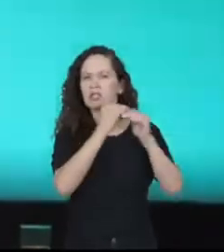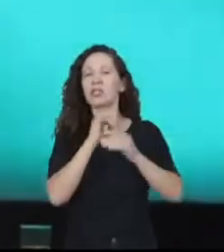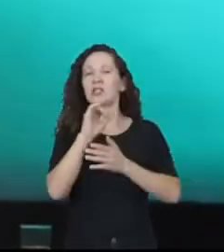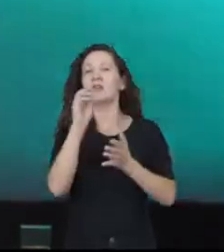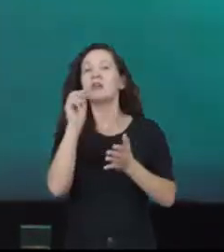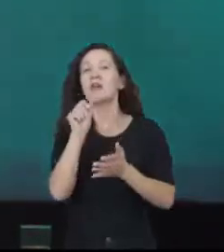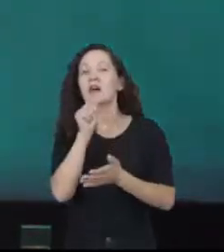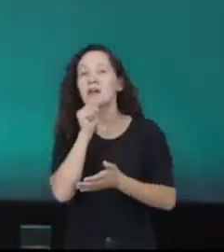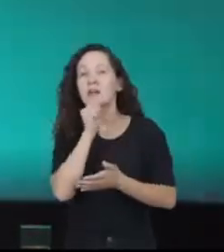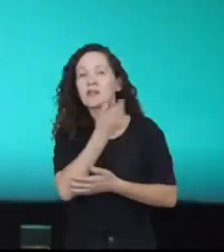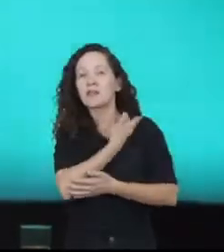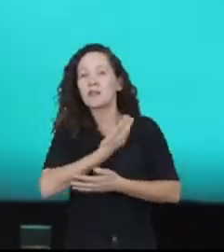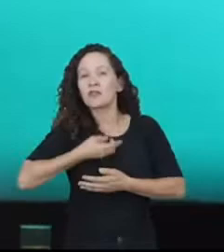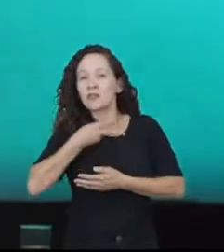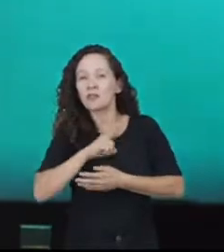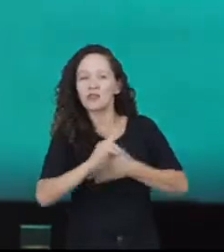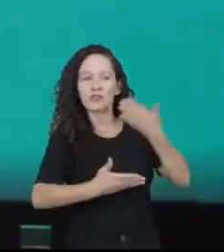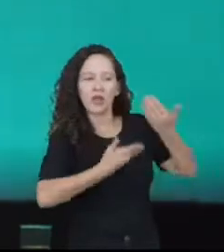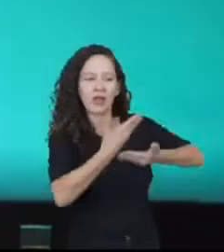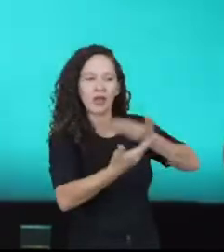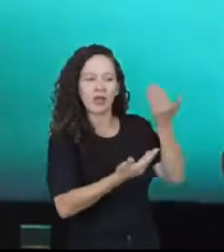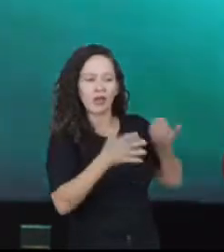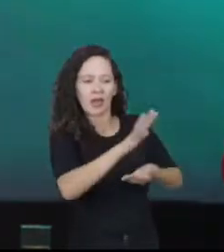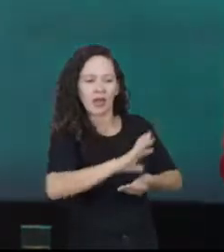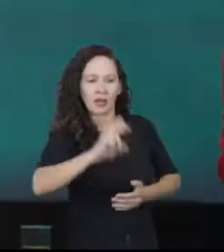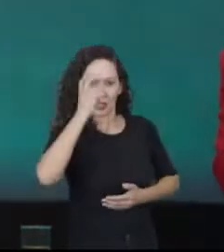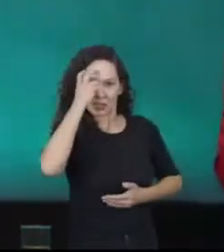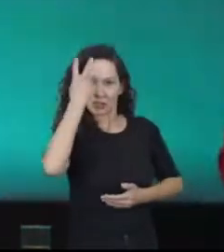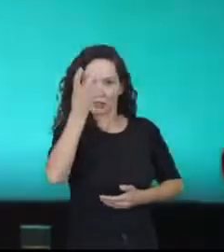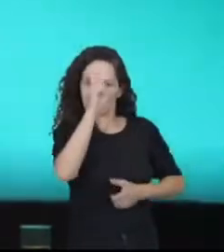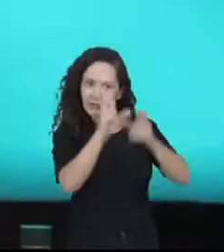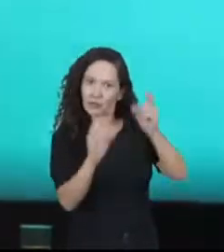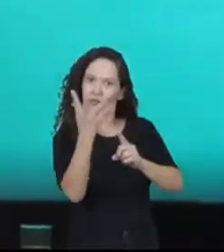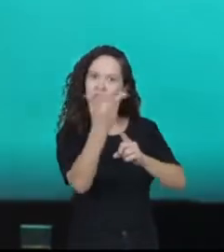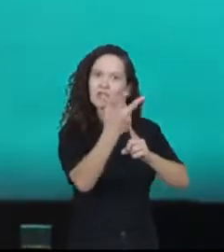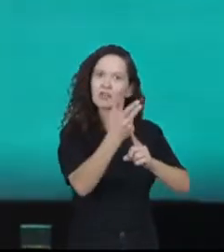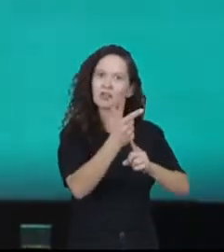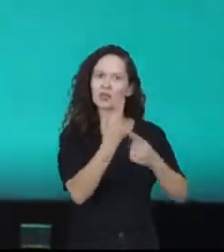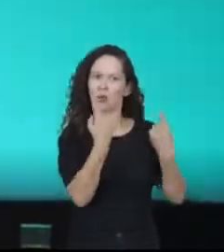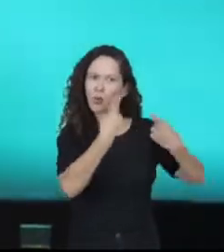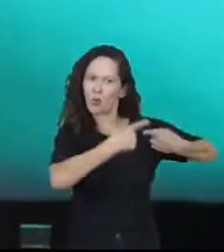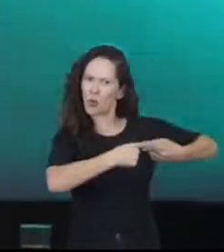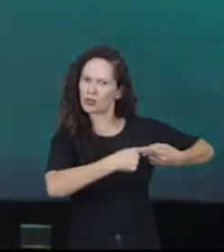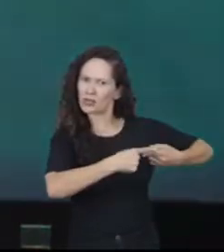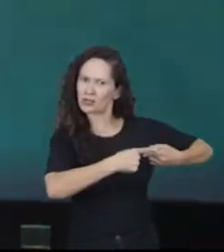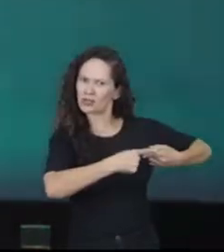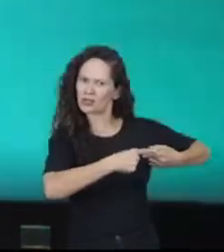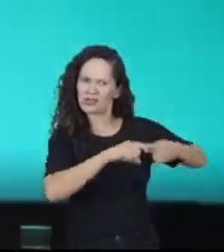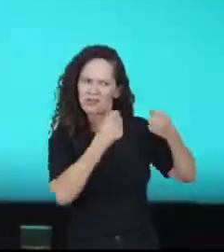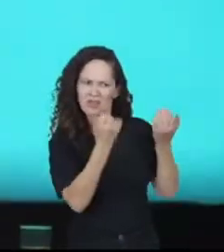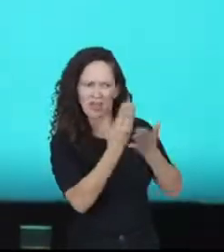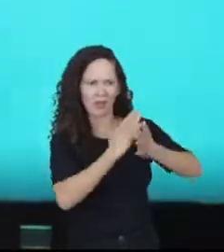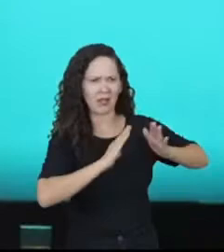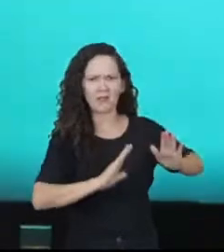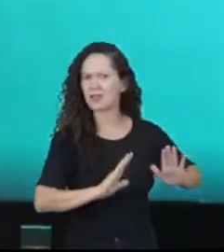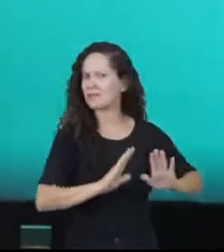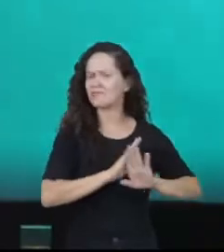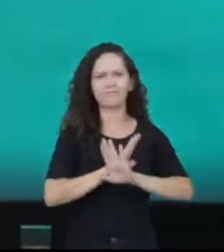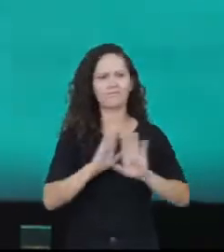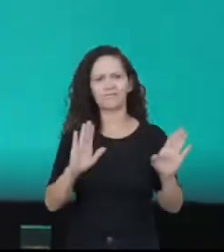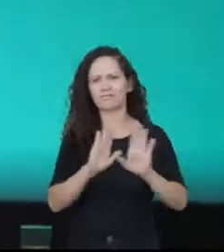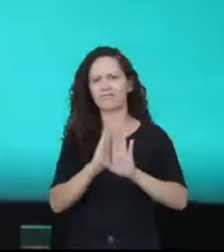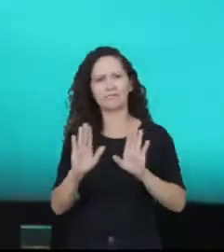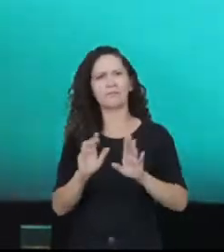continuar tratando a cultura e os artistas como inimigos a serem abatidos e não como geradora